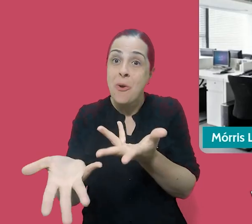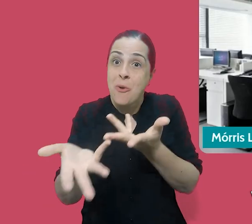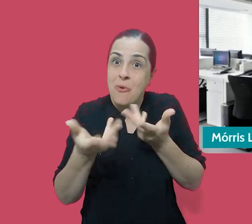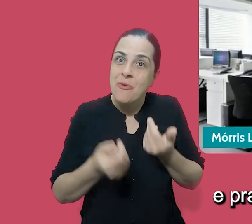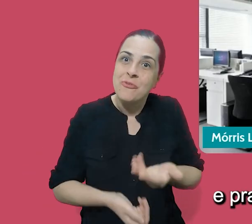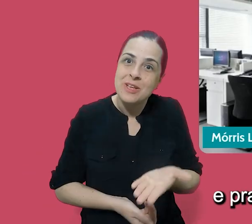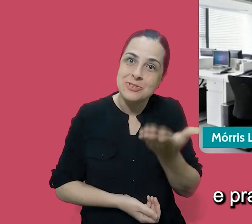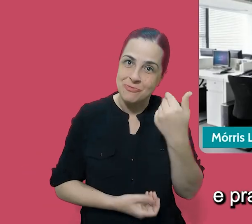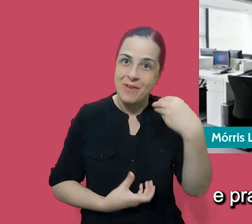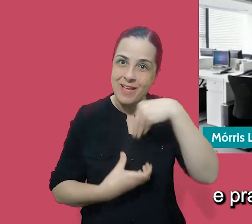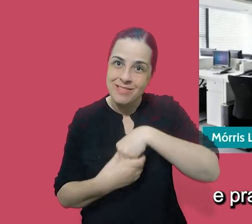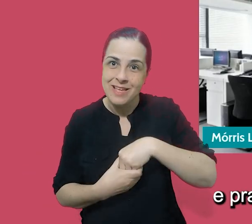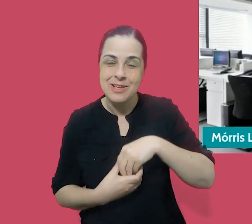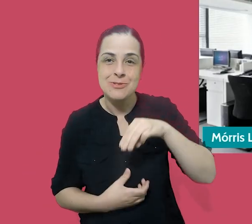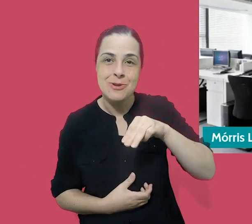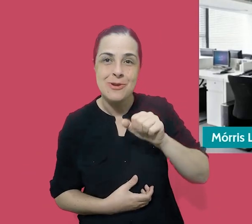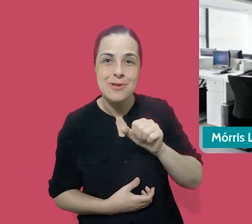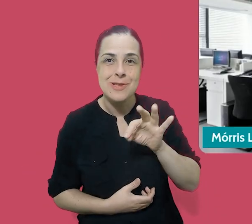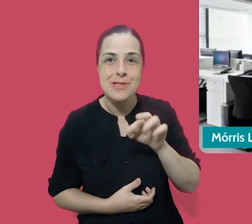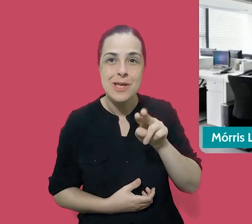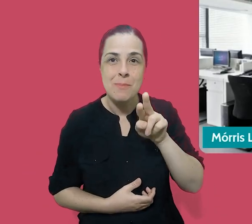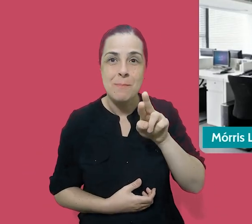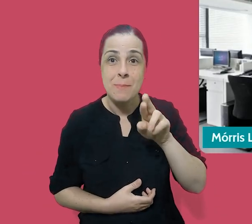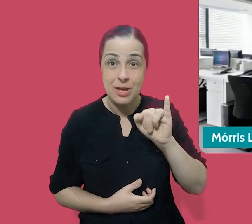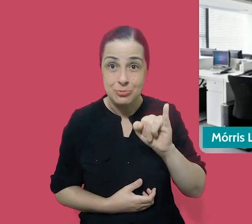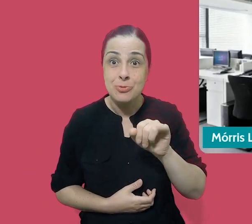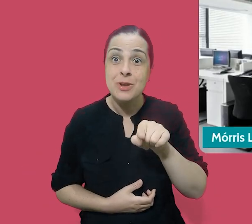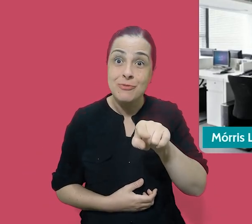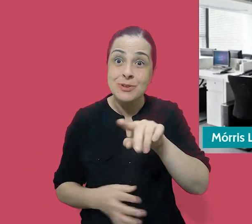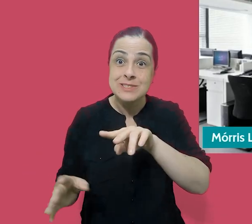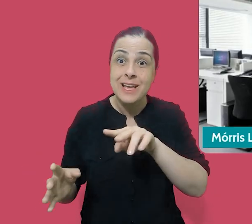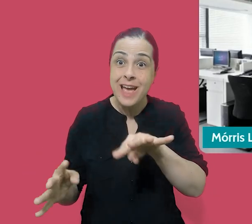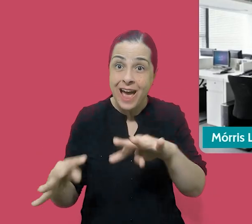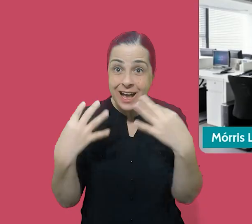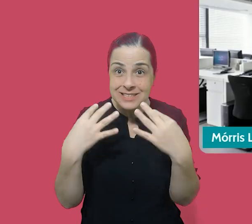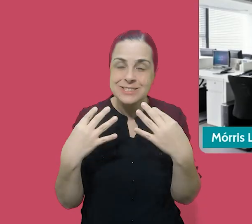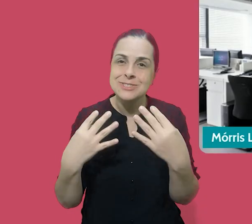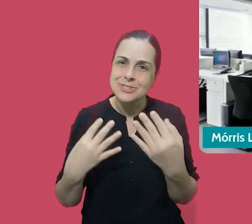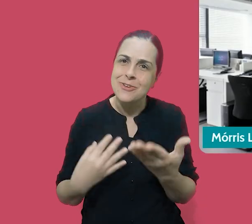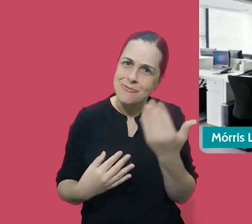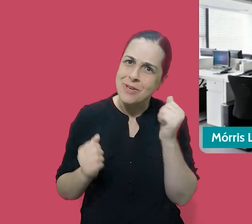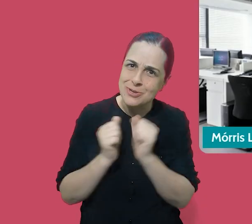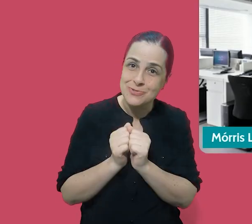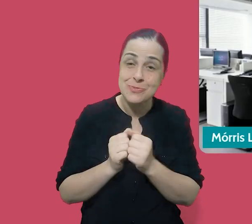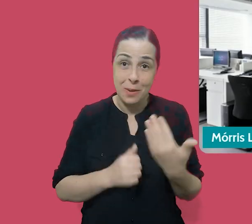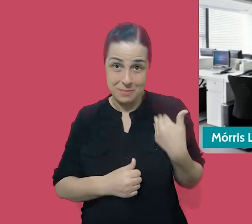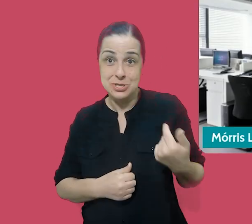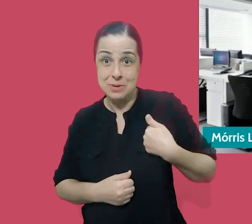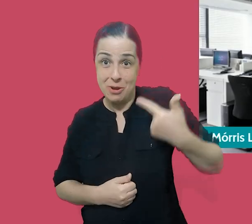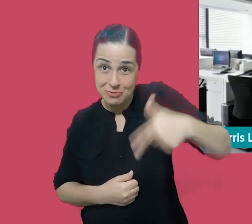na Maturi, para quem está assistindo também acompanhar a gente. E é só chamar que eu venho de novo.